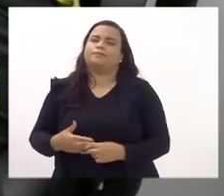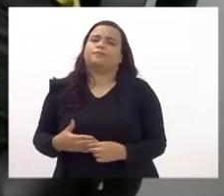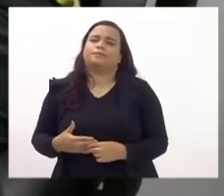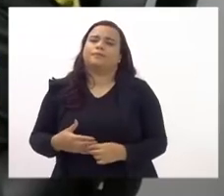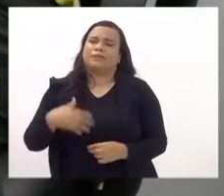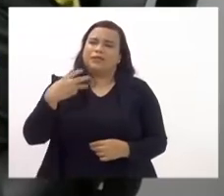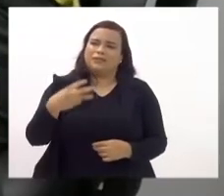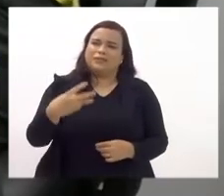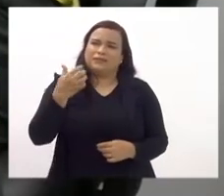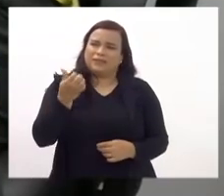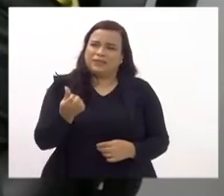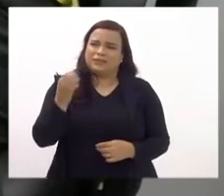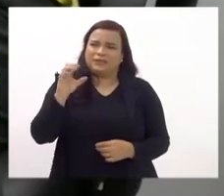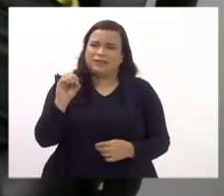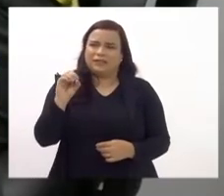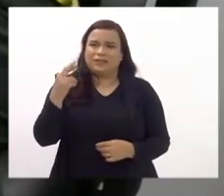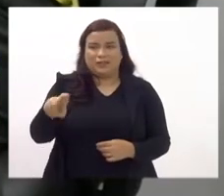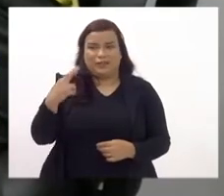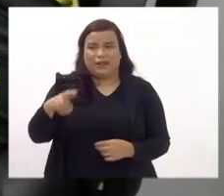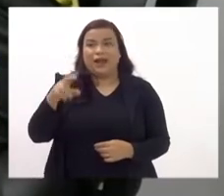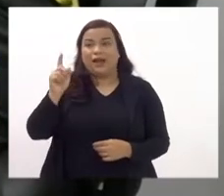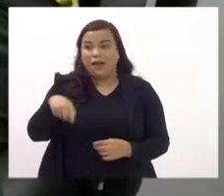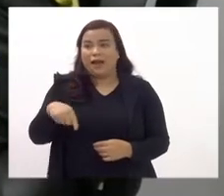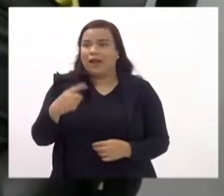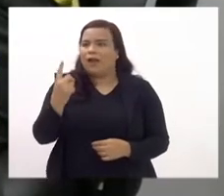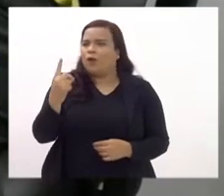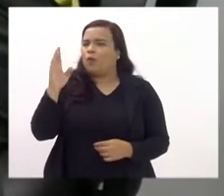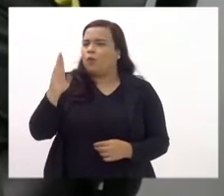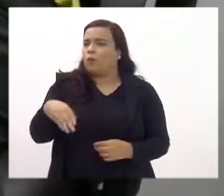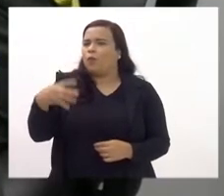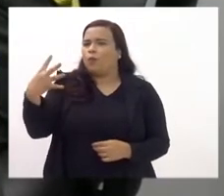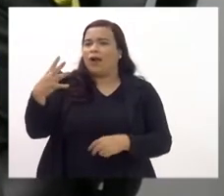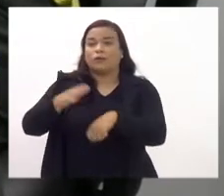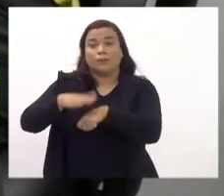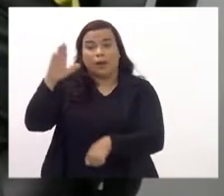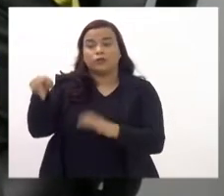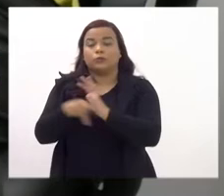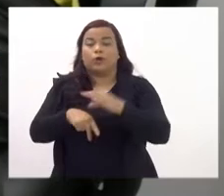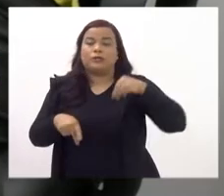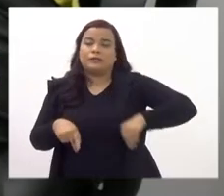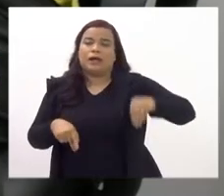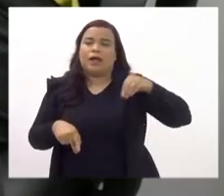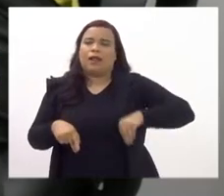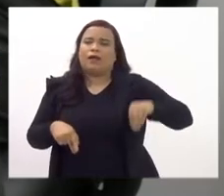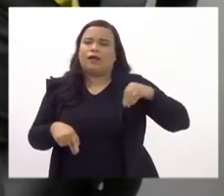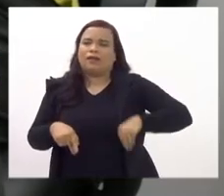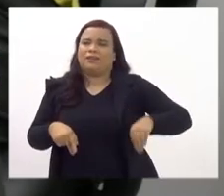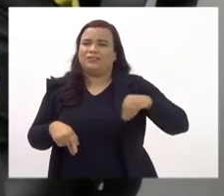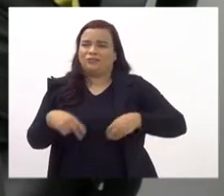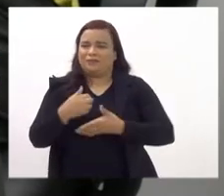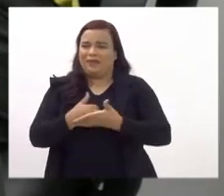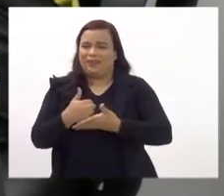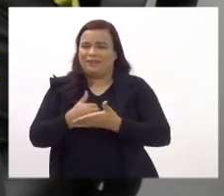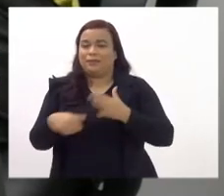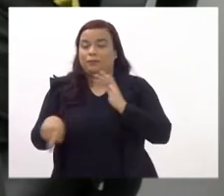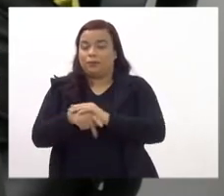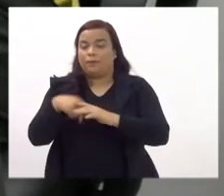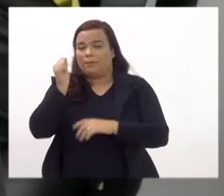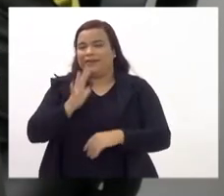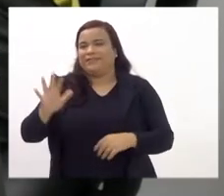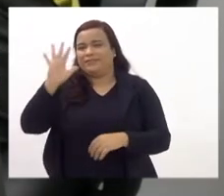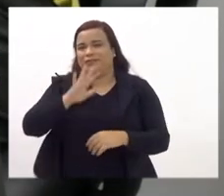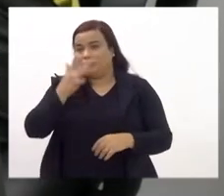R$360 é mais de um quarto do salário mínimo brasileiro. Como que alguém em vulnerabilidade